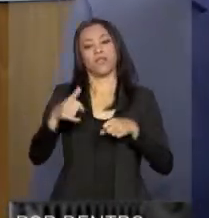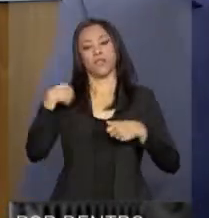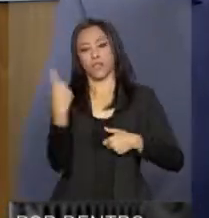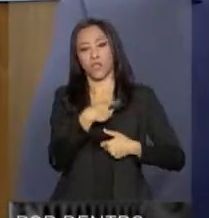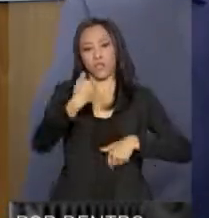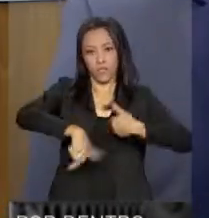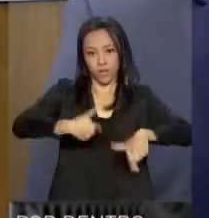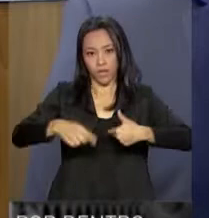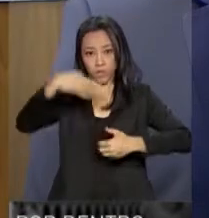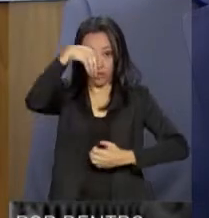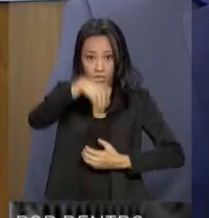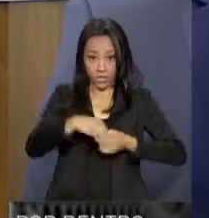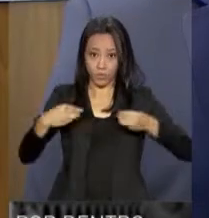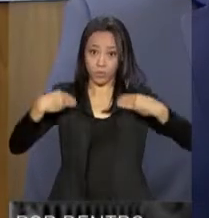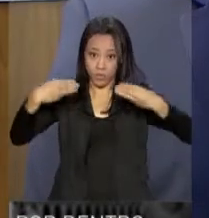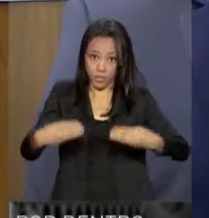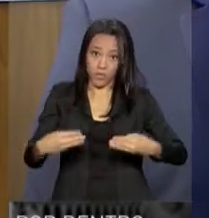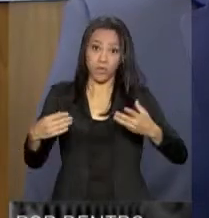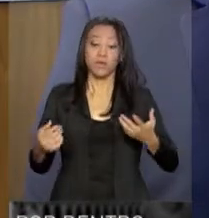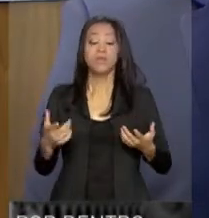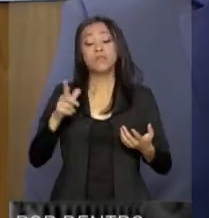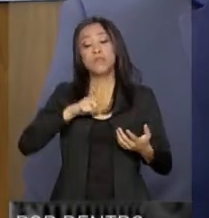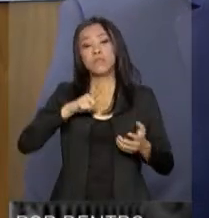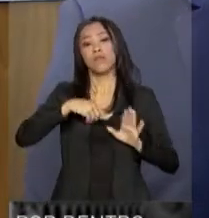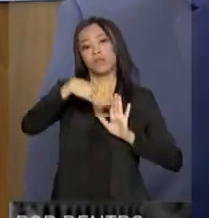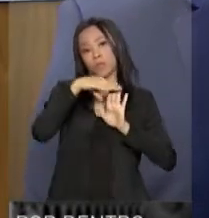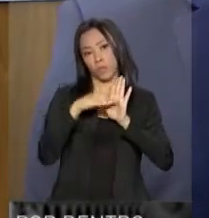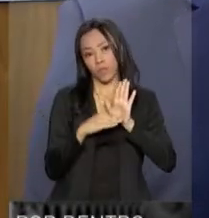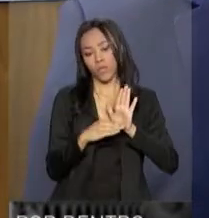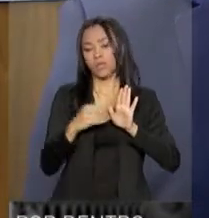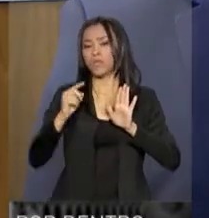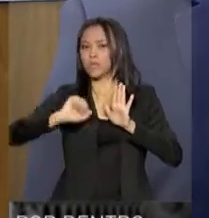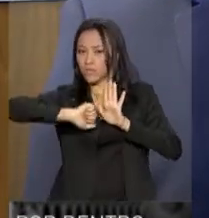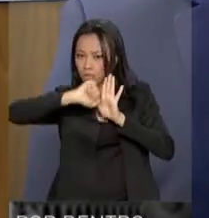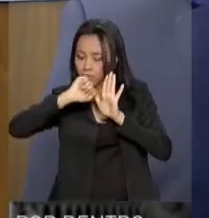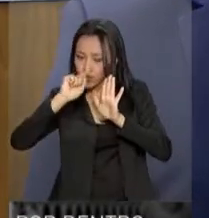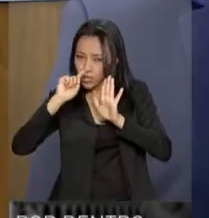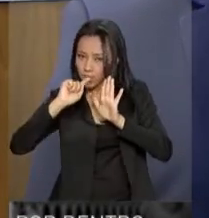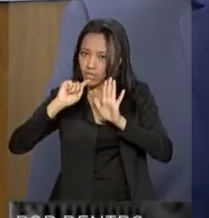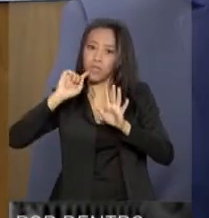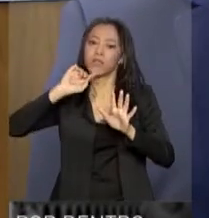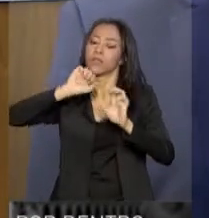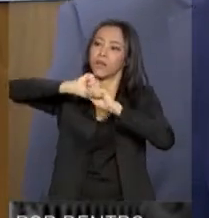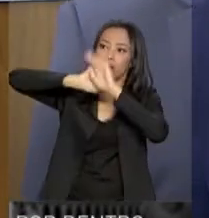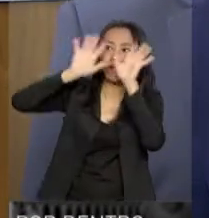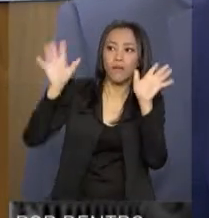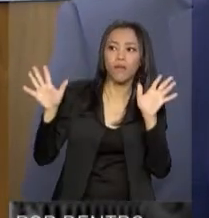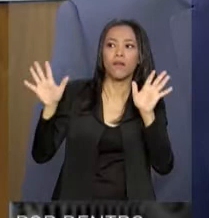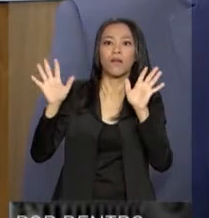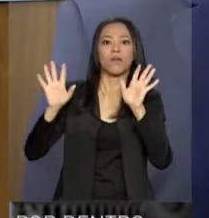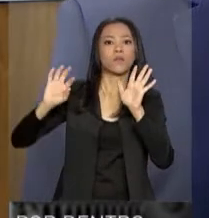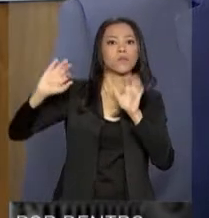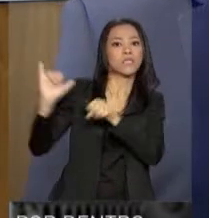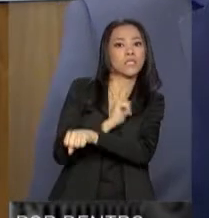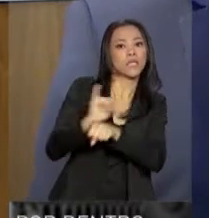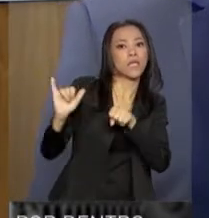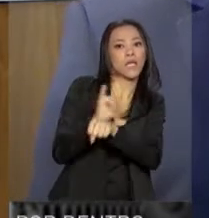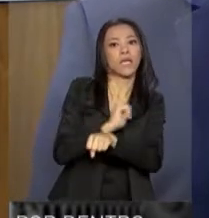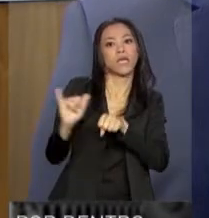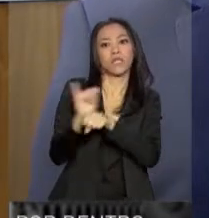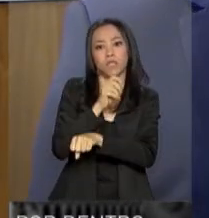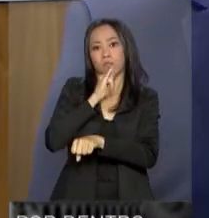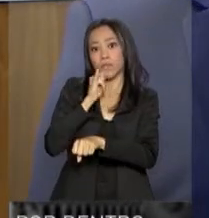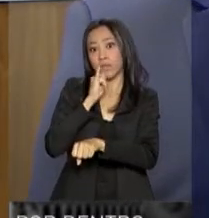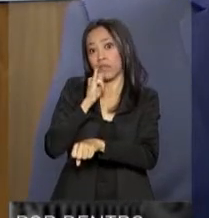é temos programas que dê transparência programas de participação canais de comunicação com o cidadão